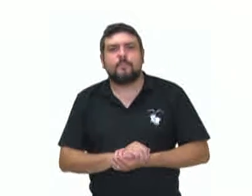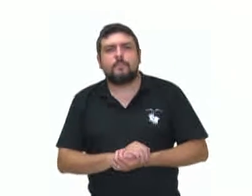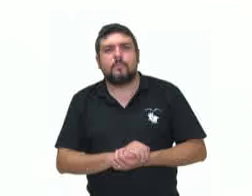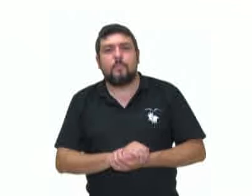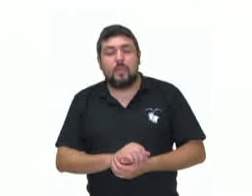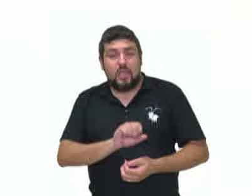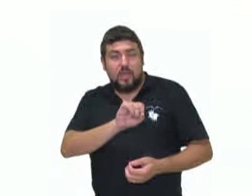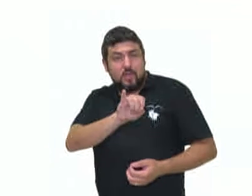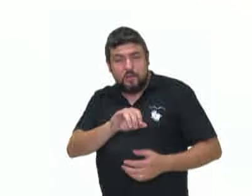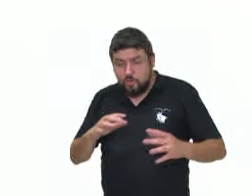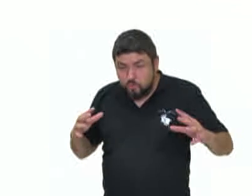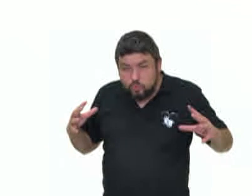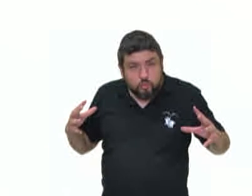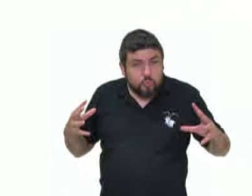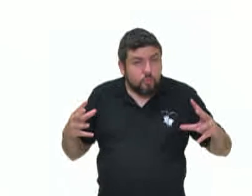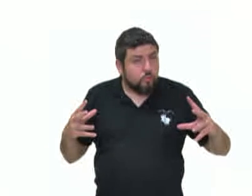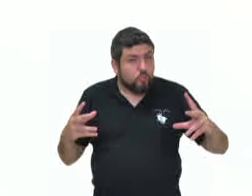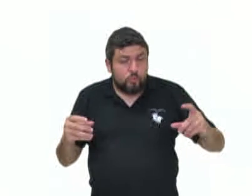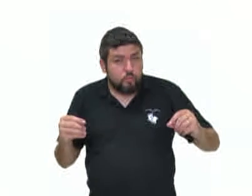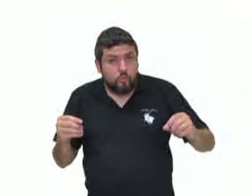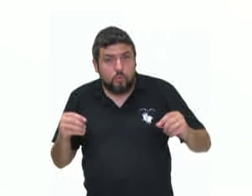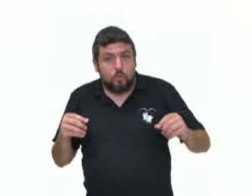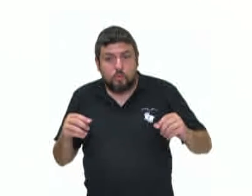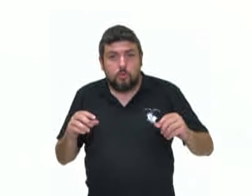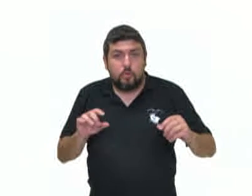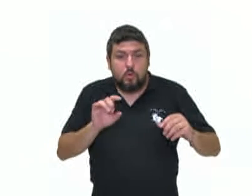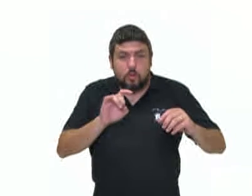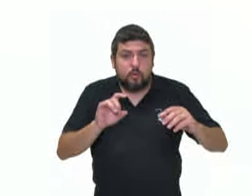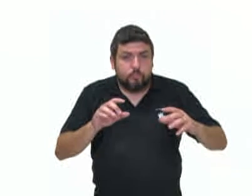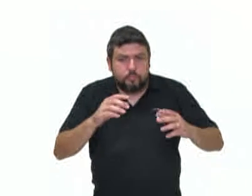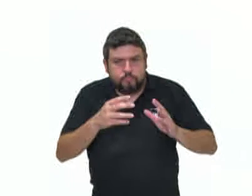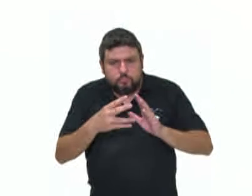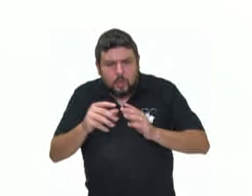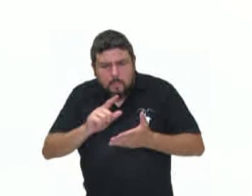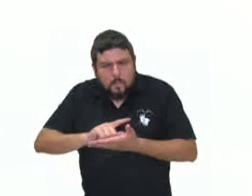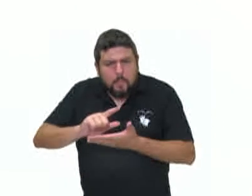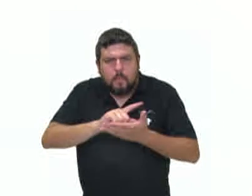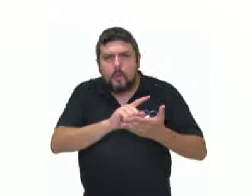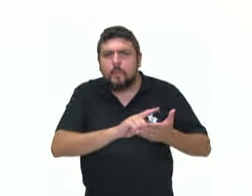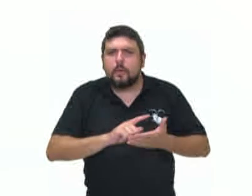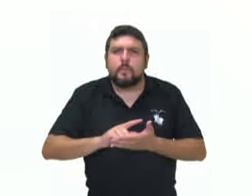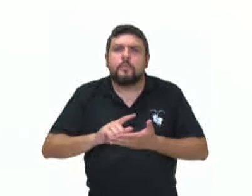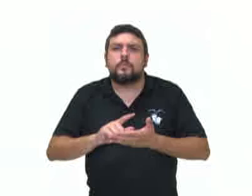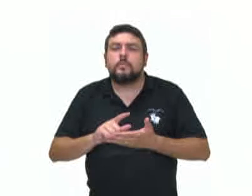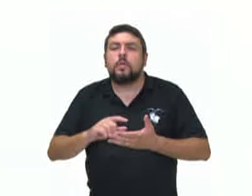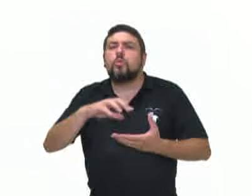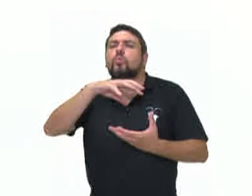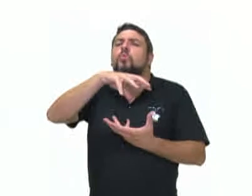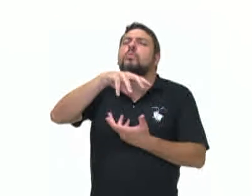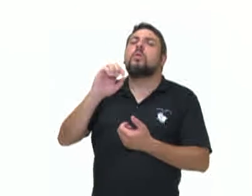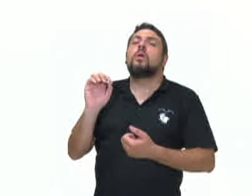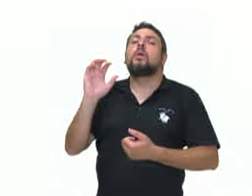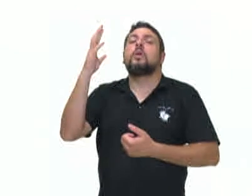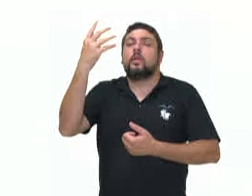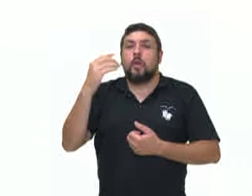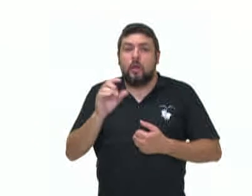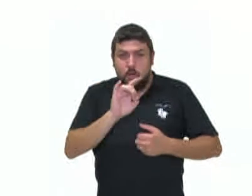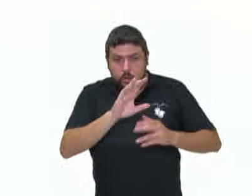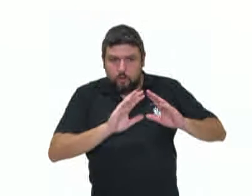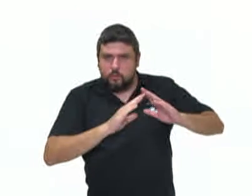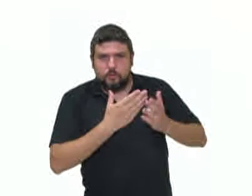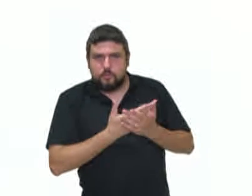todos seguirem esse exemplo, não só as escolas, mas todos os ambientes serão muito mais limpos, o que será bom para o